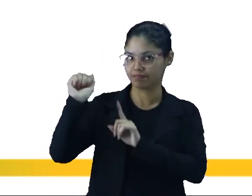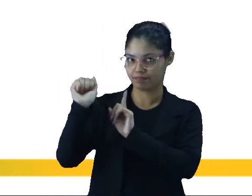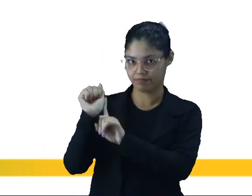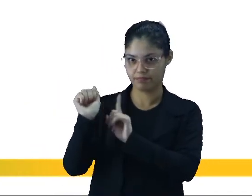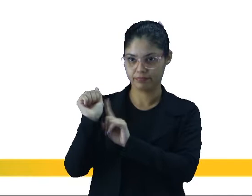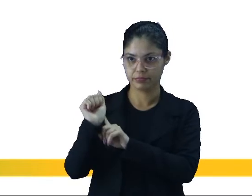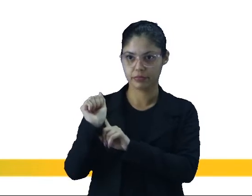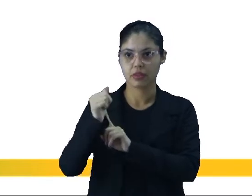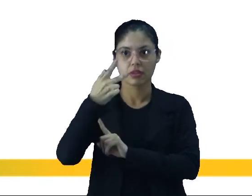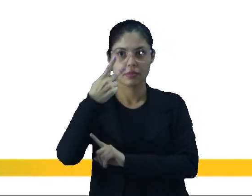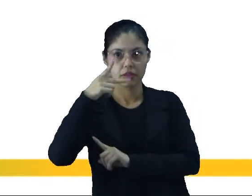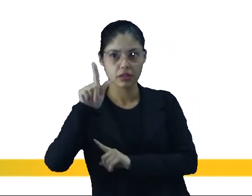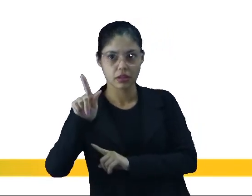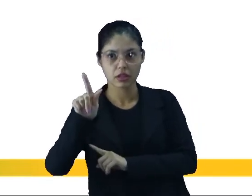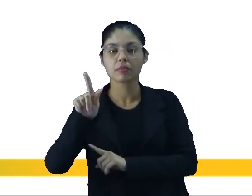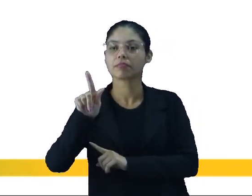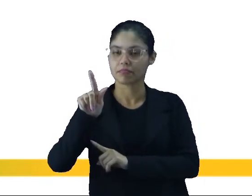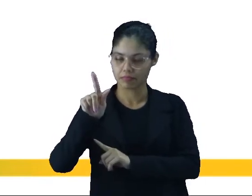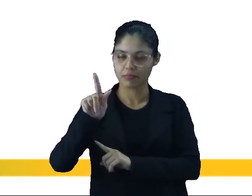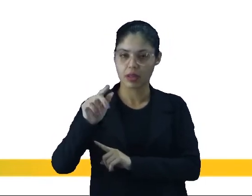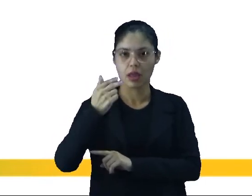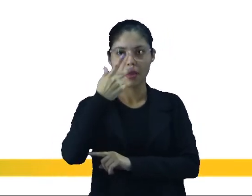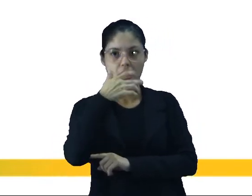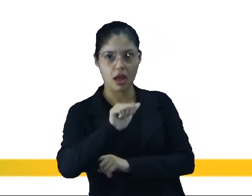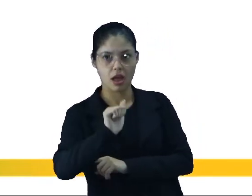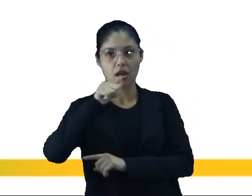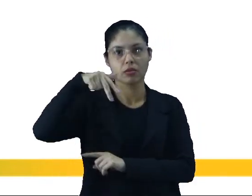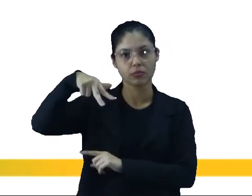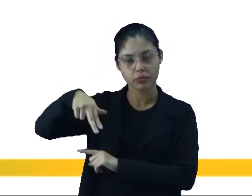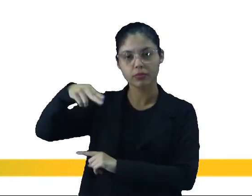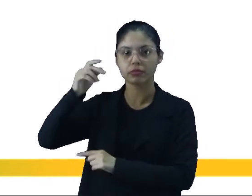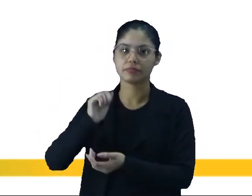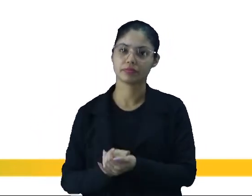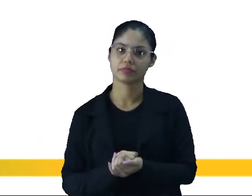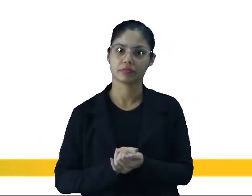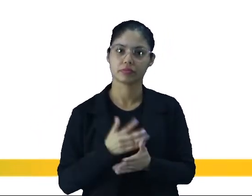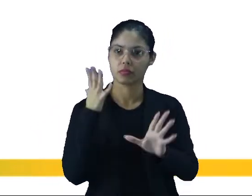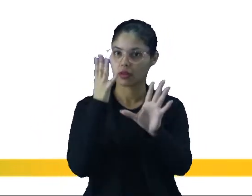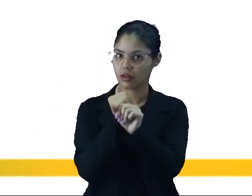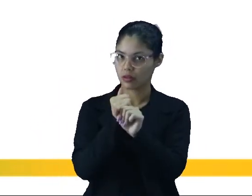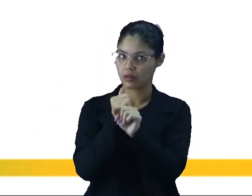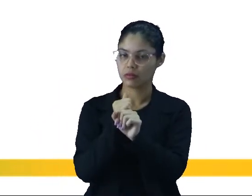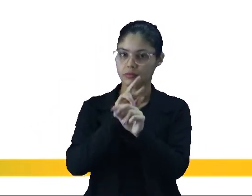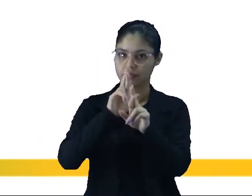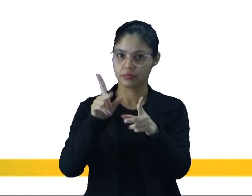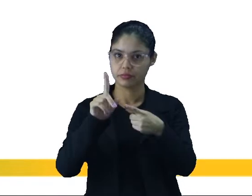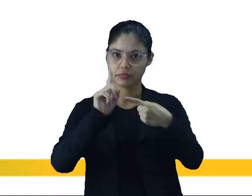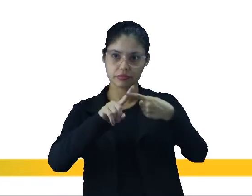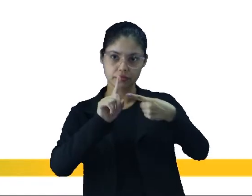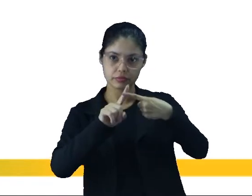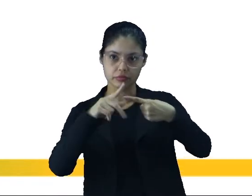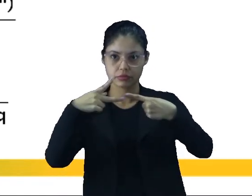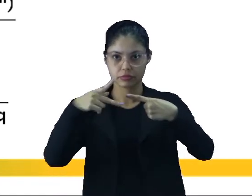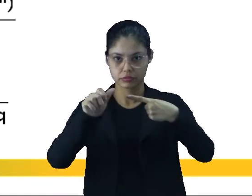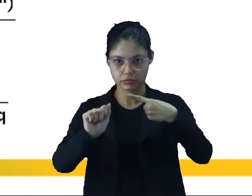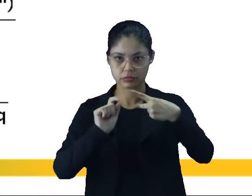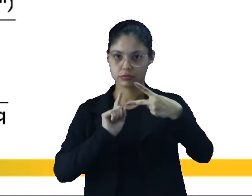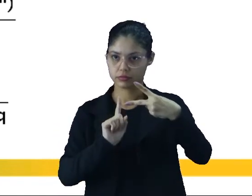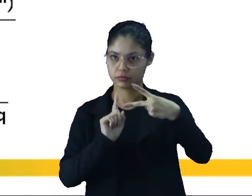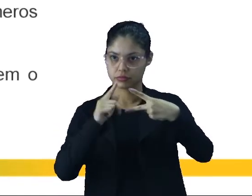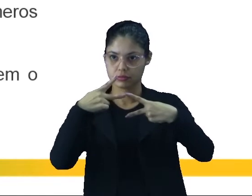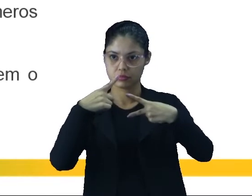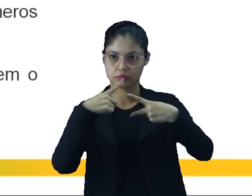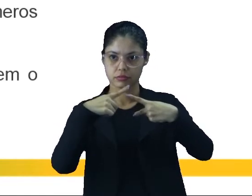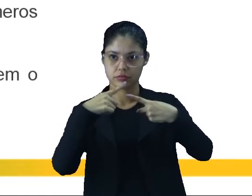Na PG é a média geométrica. Qual é a diferença? Na PA, soma e divide por 2, tá? Na